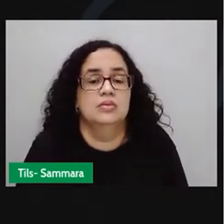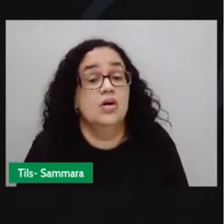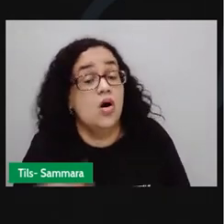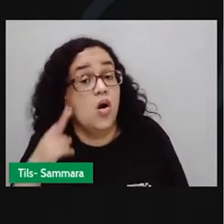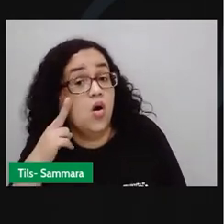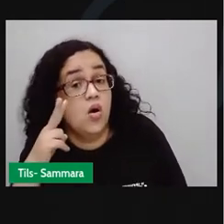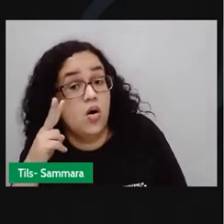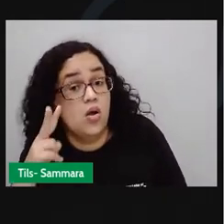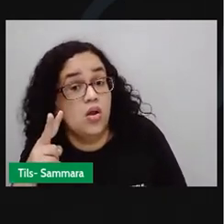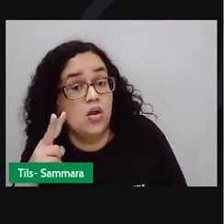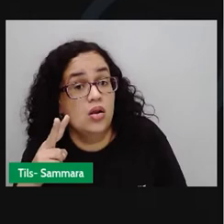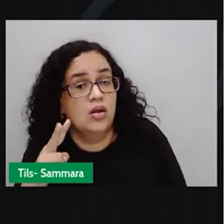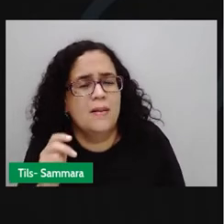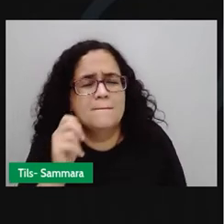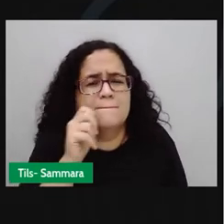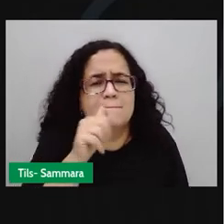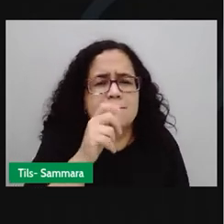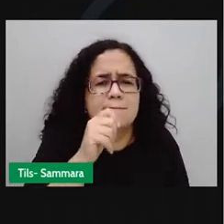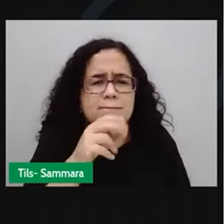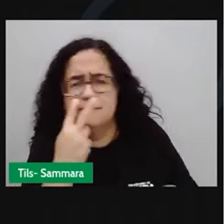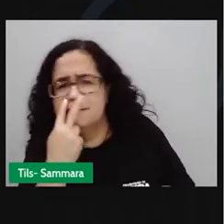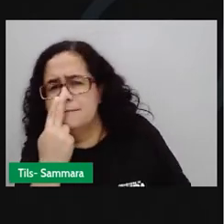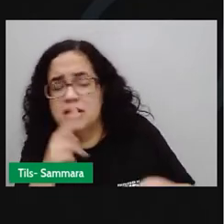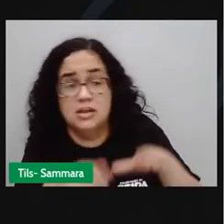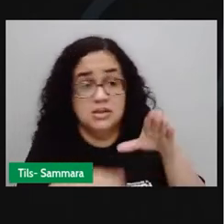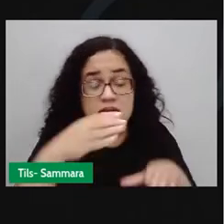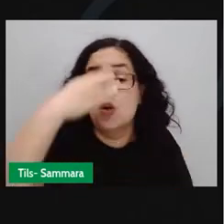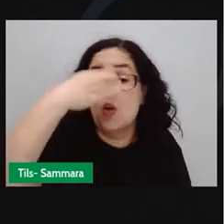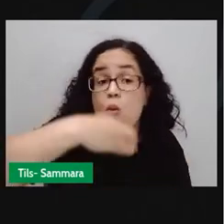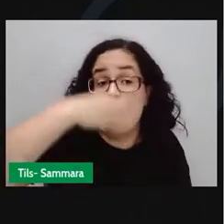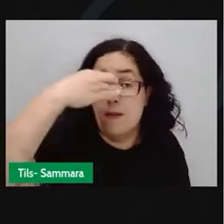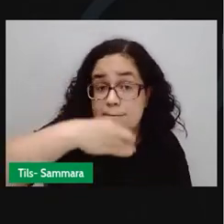Olha, a cebola ficou bem parecida com a maçã, não é?